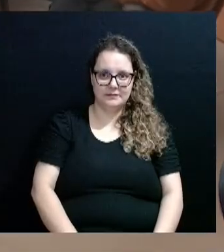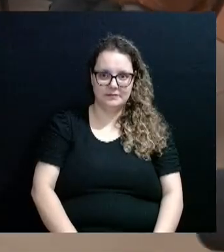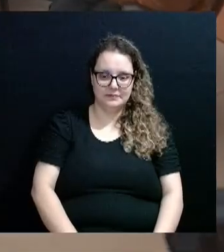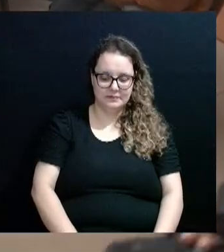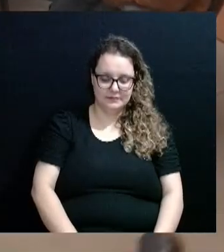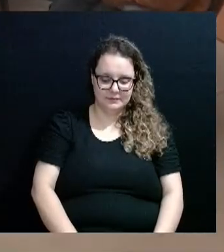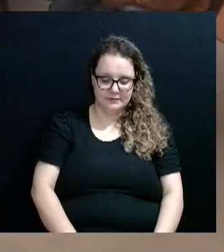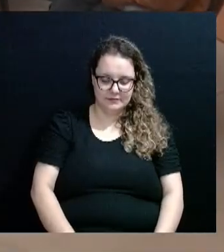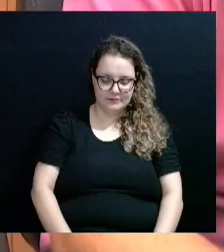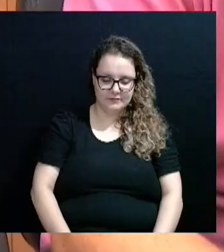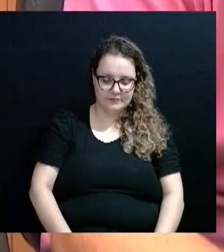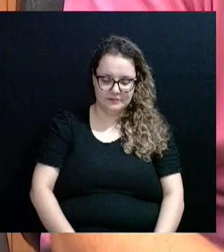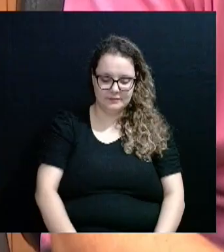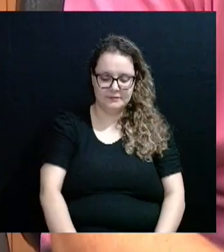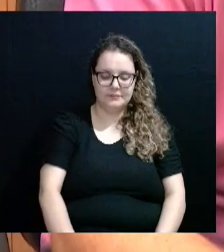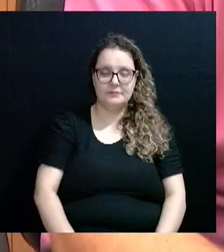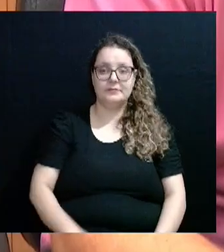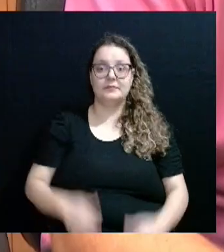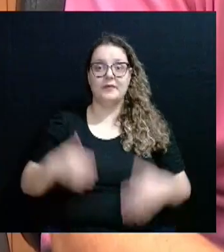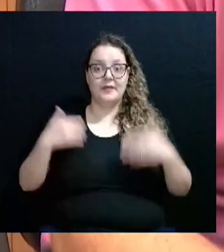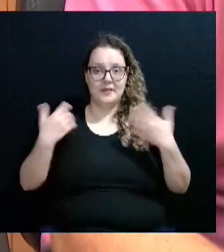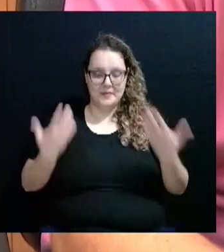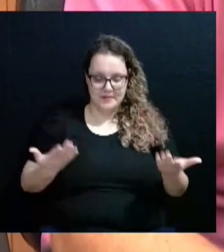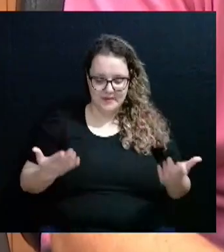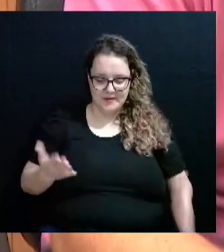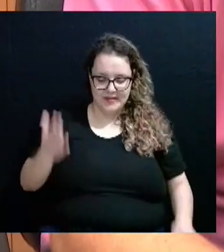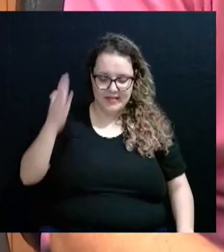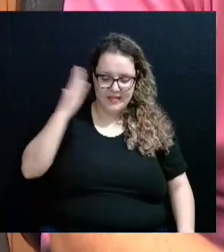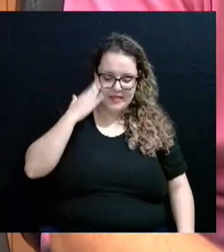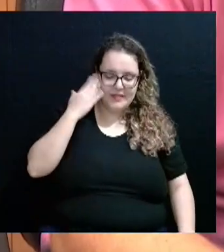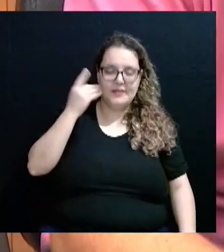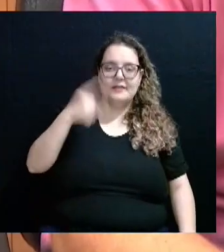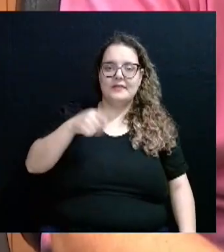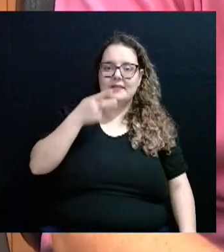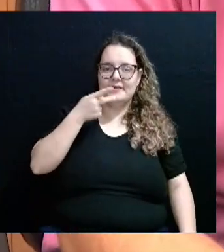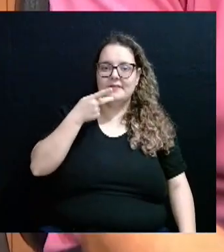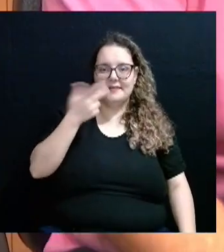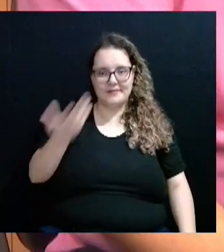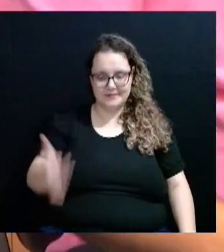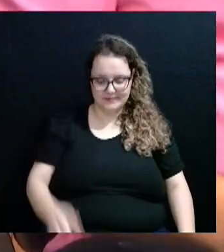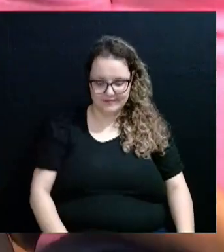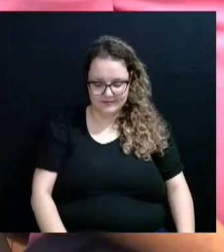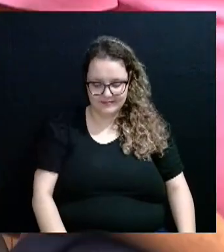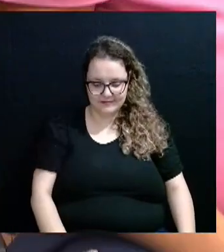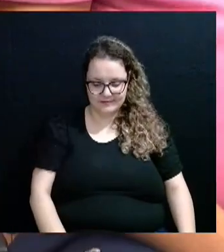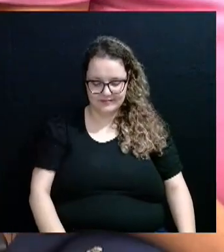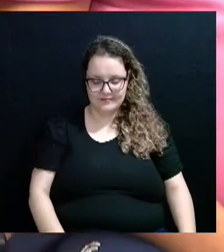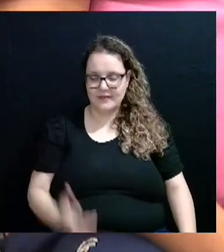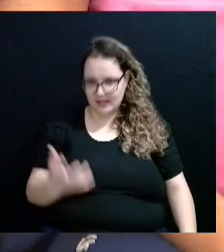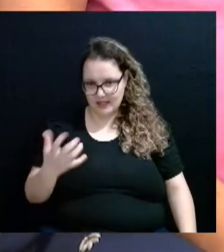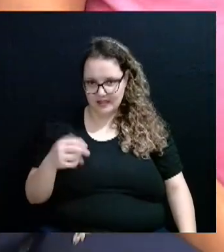Bom, pessoal, eu sei que vocês vão querer falar, não vão? Ou não? Vai.